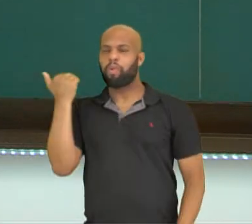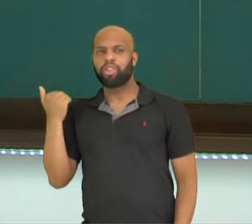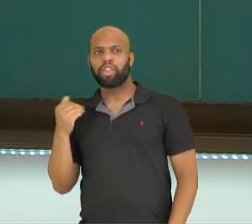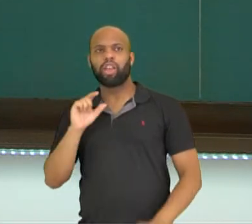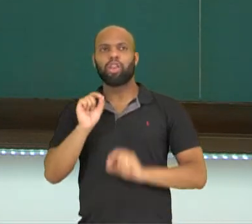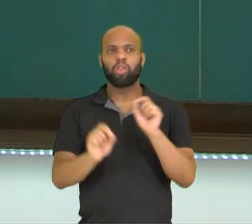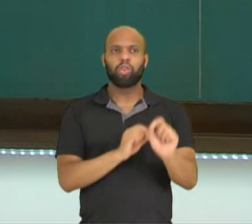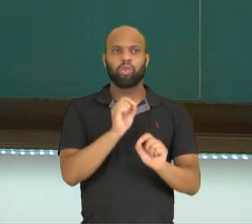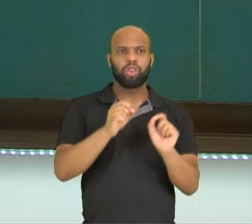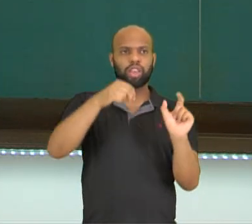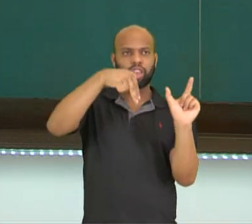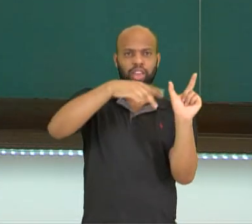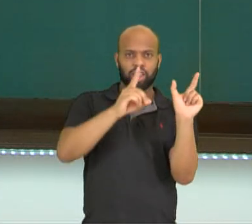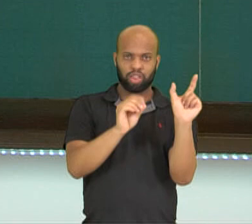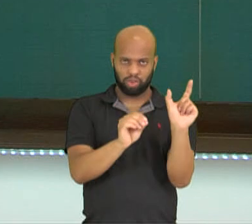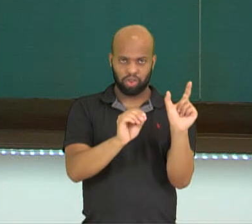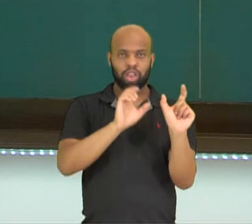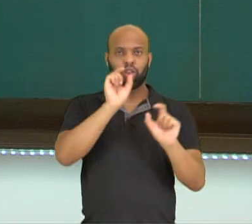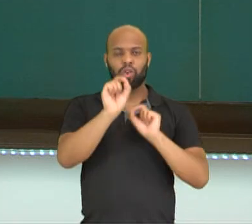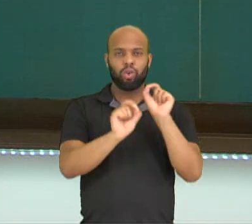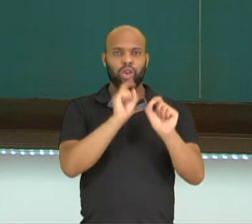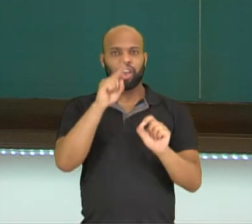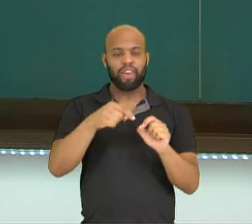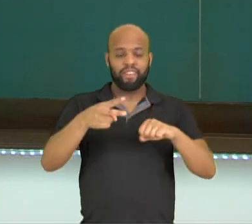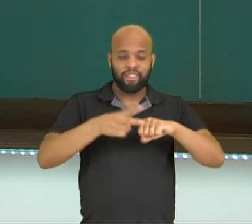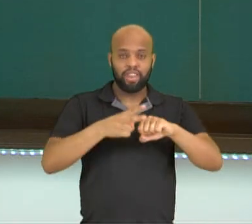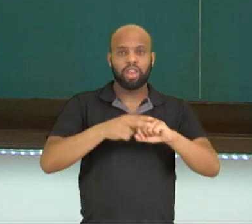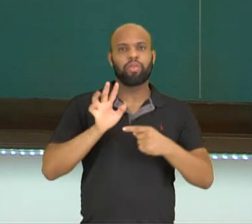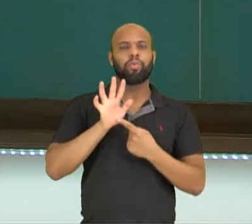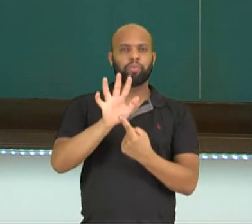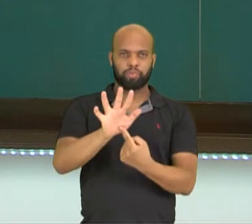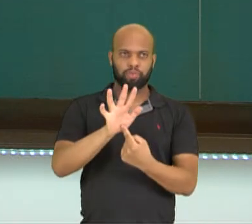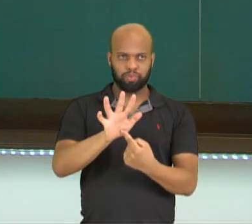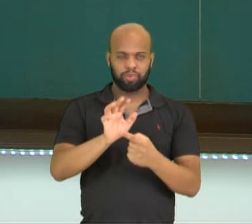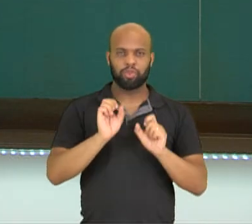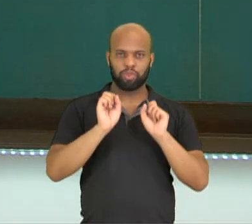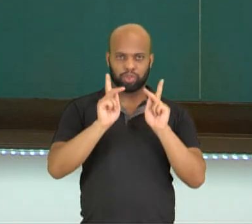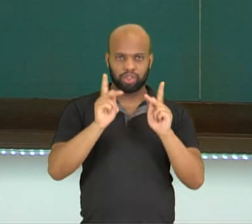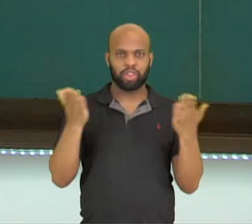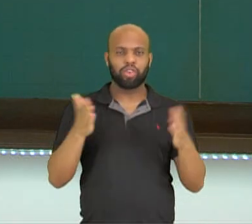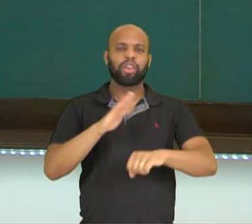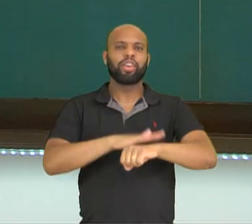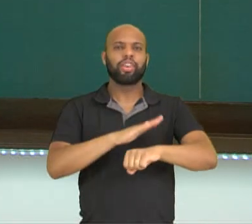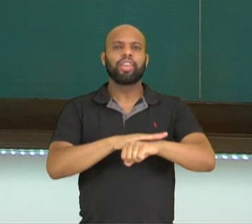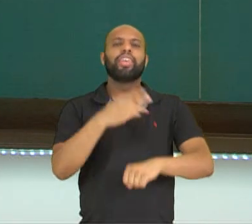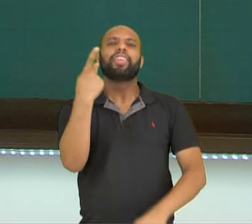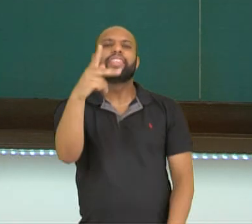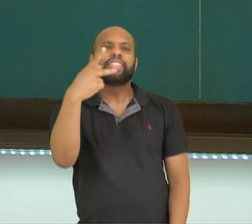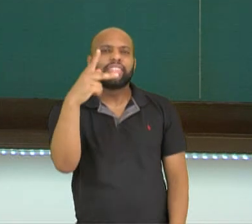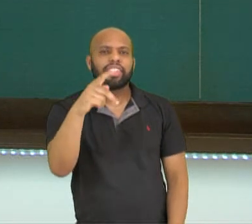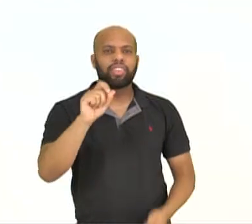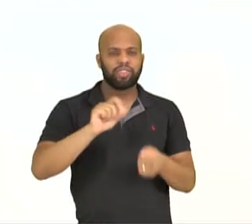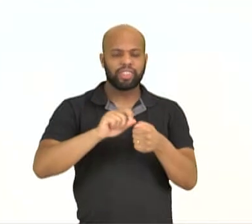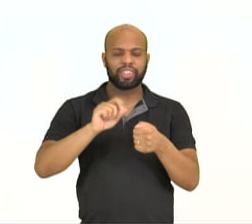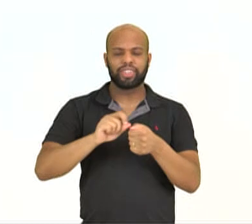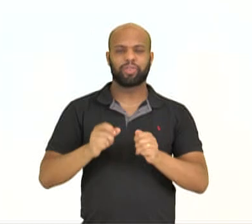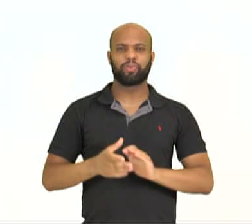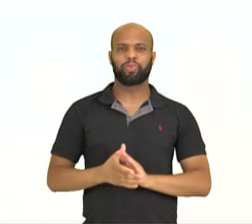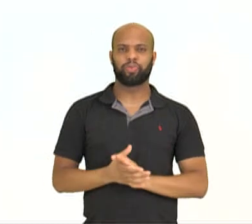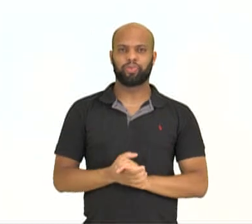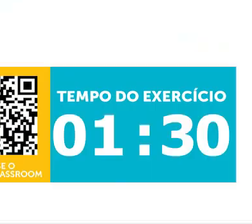está no gerúndio. Vejam, são os verbos em destaque, né? Vamos lá? Um tempinho para vocês fazerem isso.